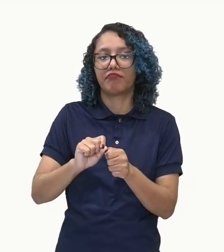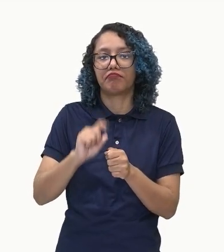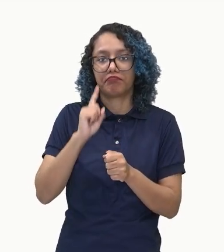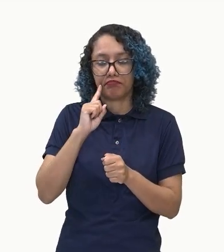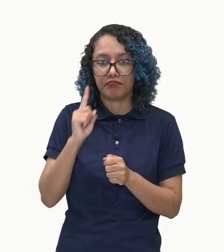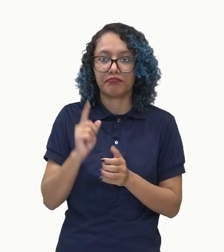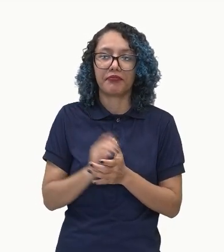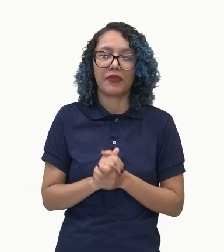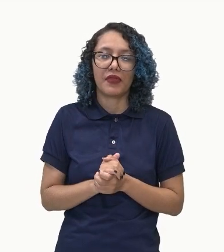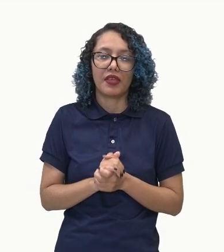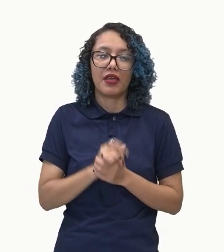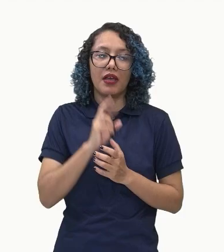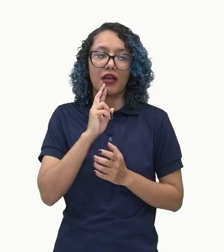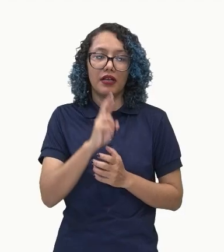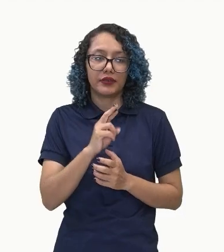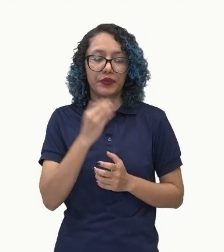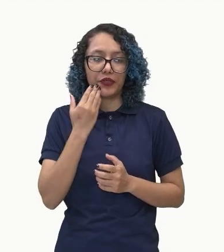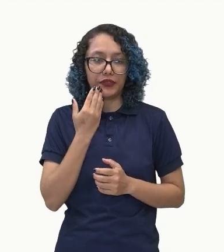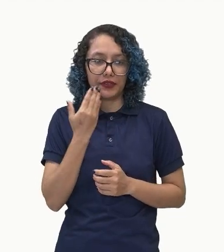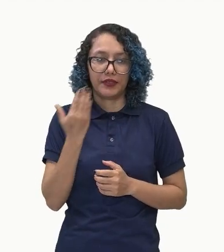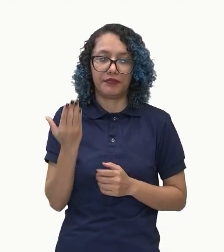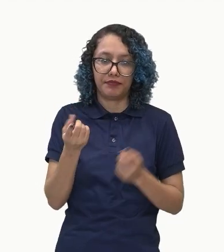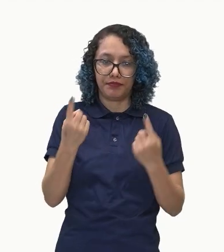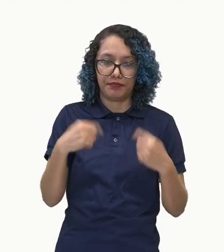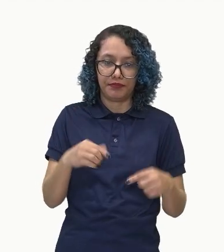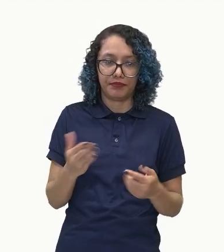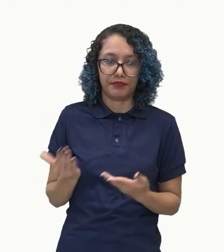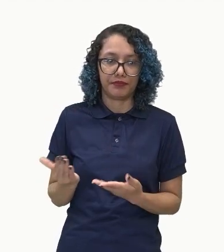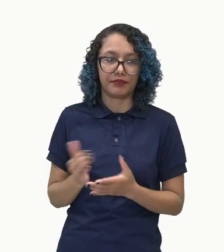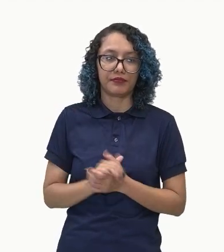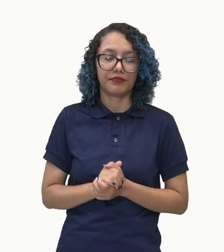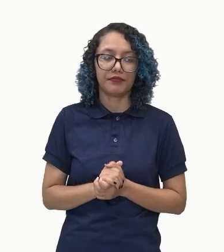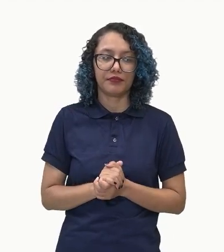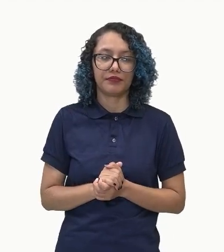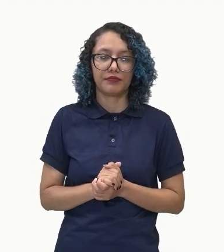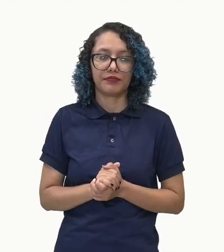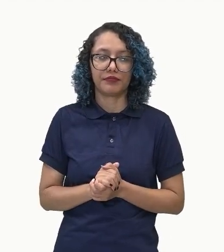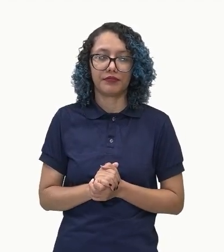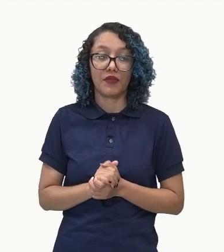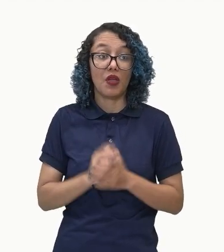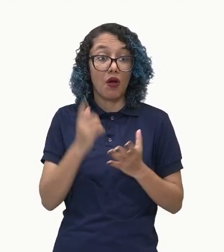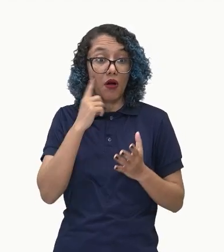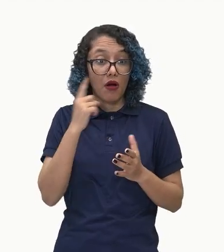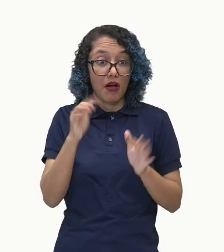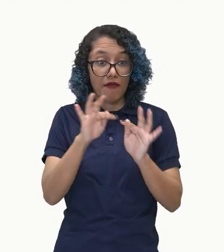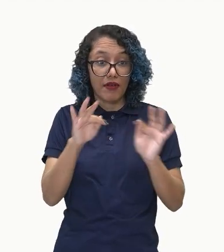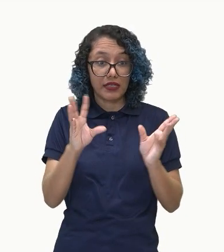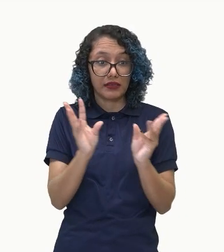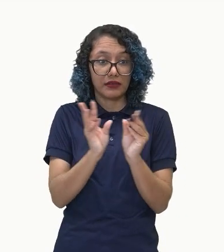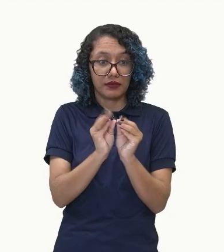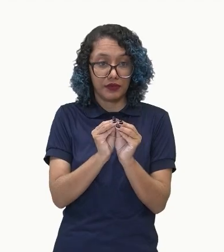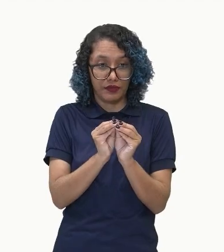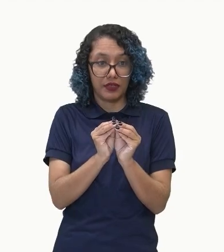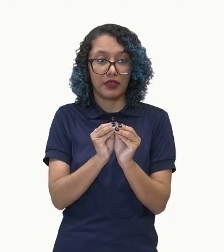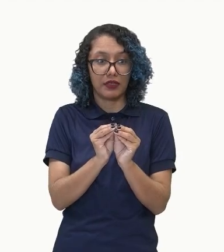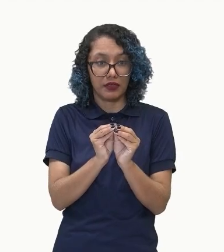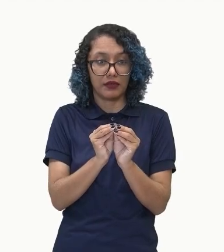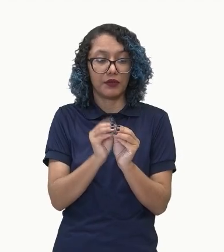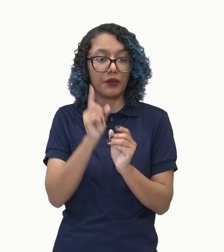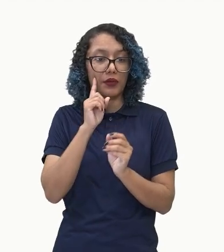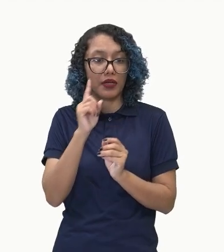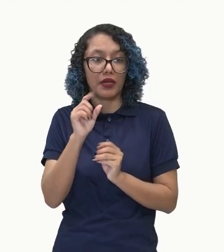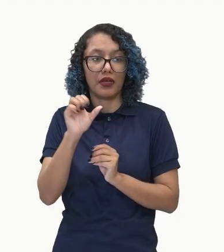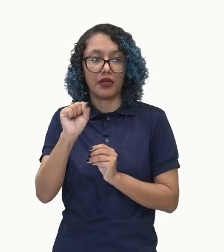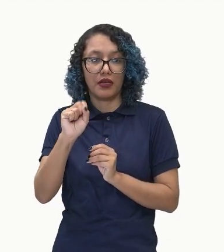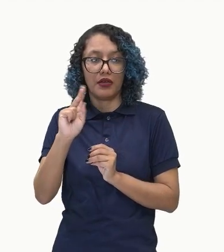aí a resposta. She's a virtual reality designer. Aqui eu tenho a forma abreviada, tá? De she is.